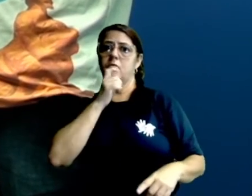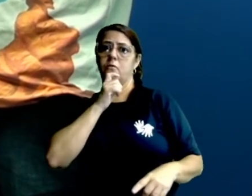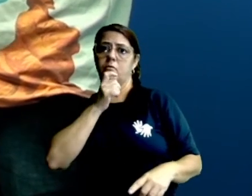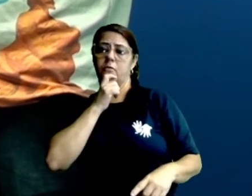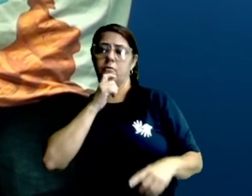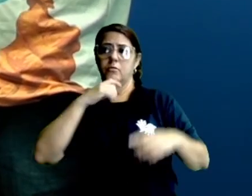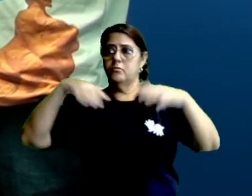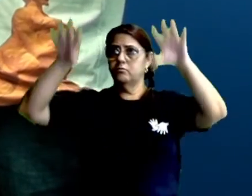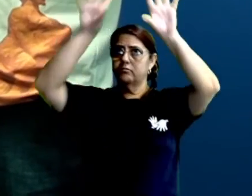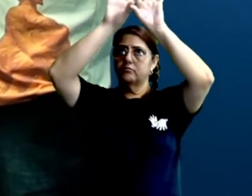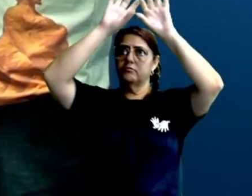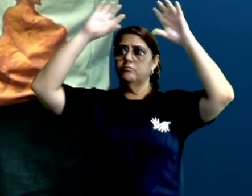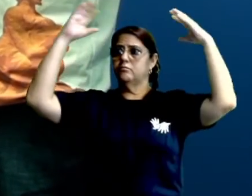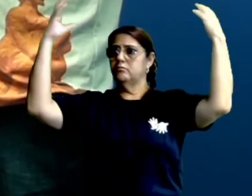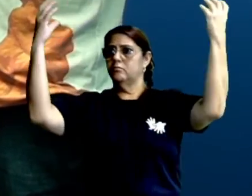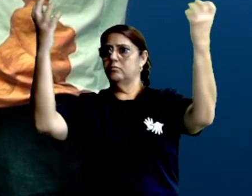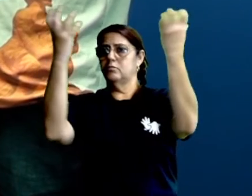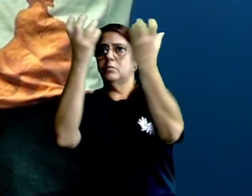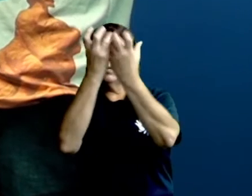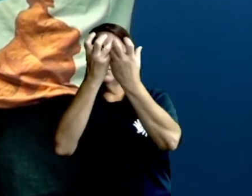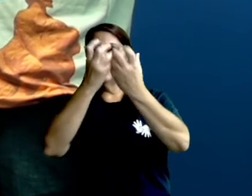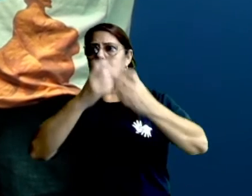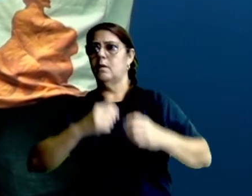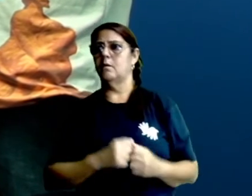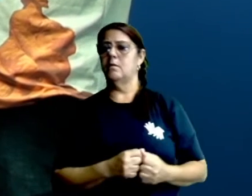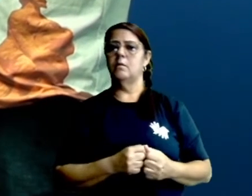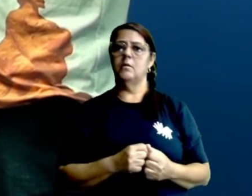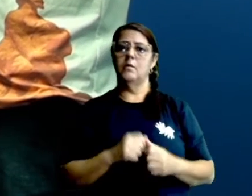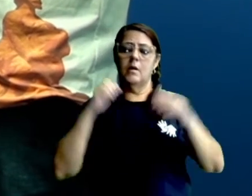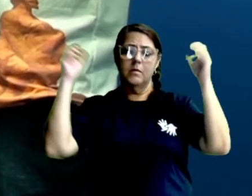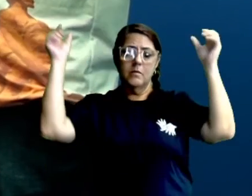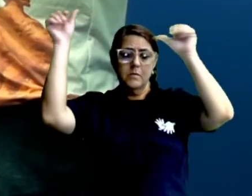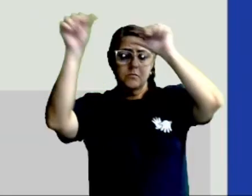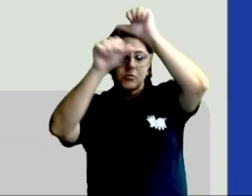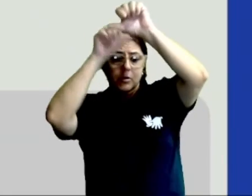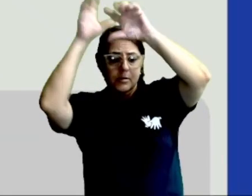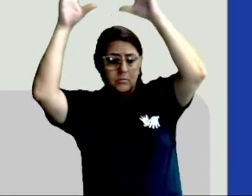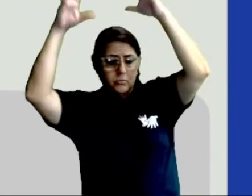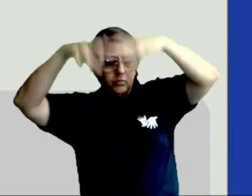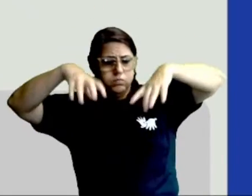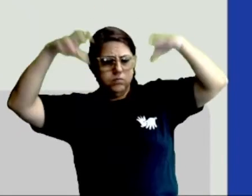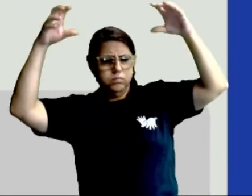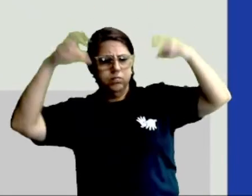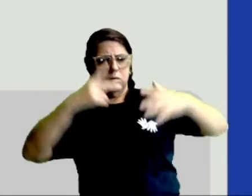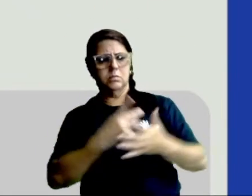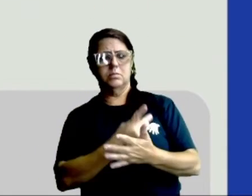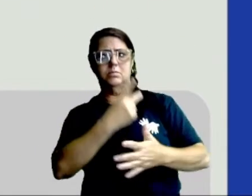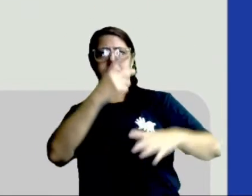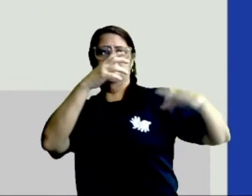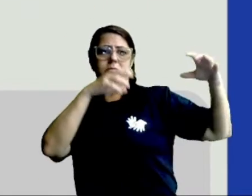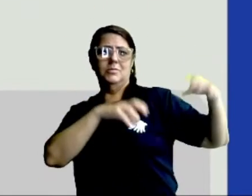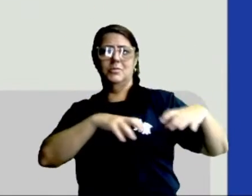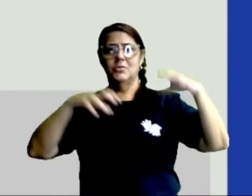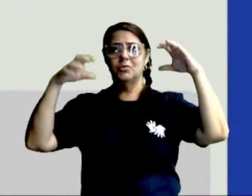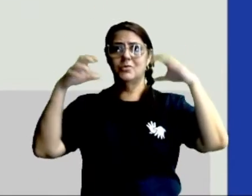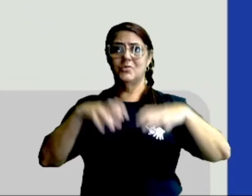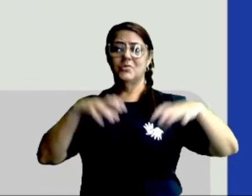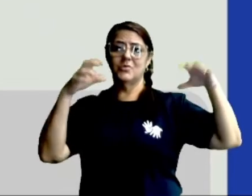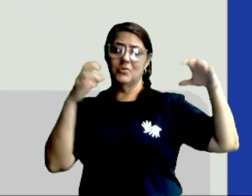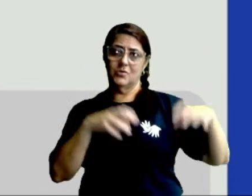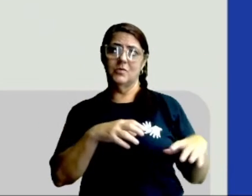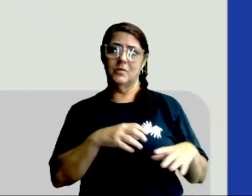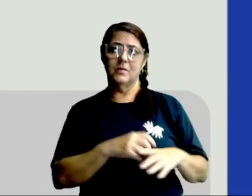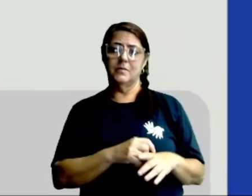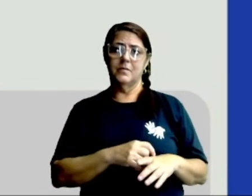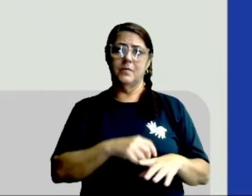na atmosfera. Então ele vai se condensar em forma de chuva e vai chover na